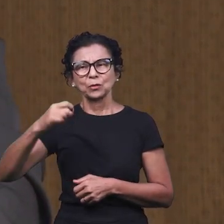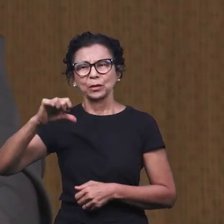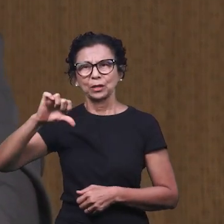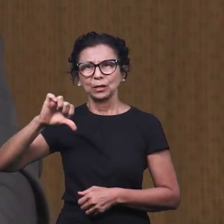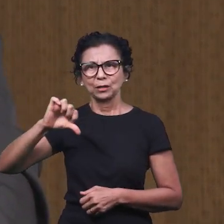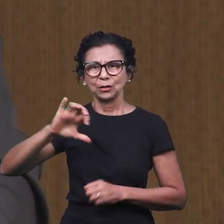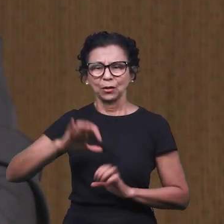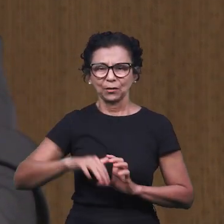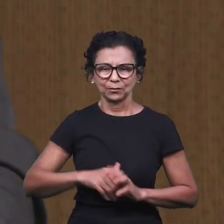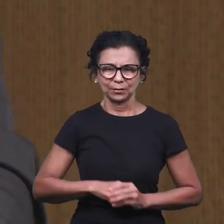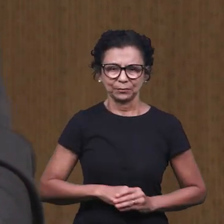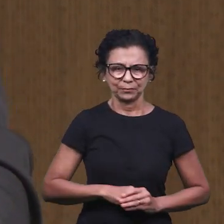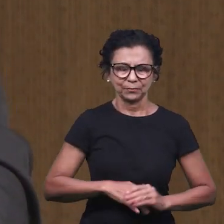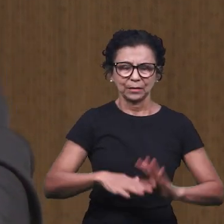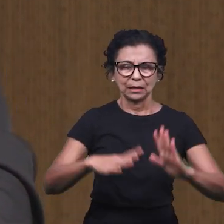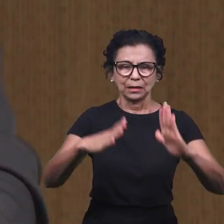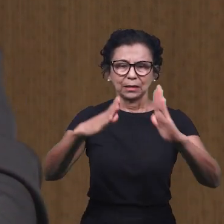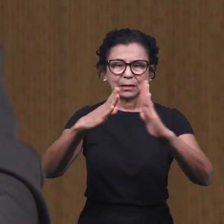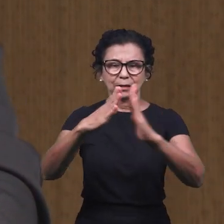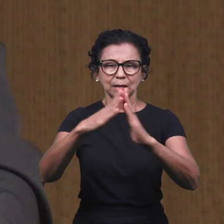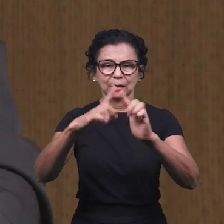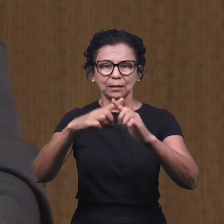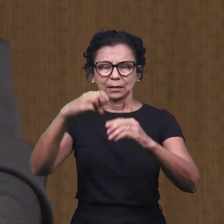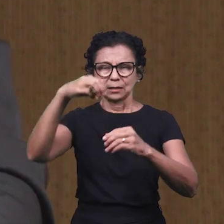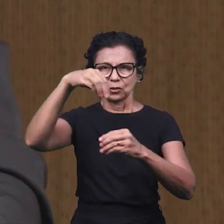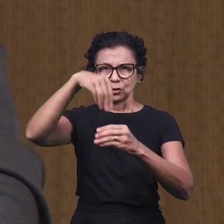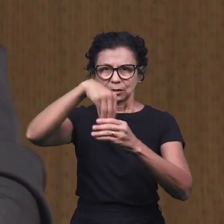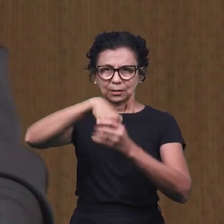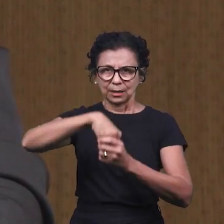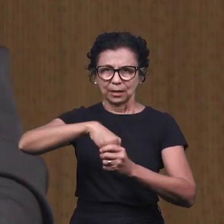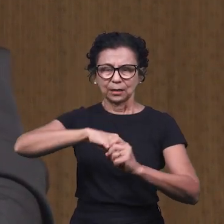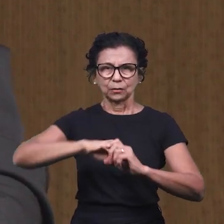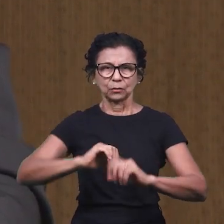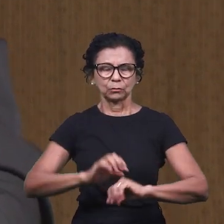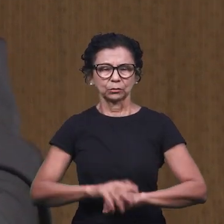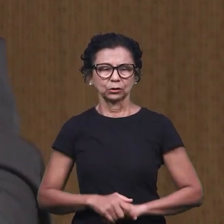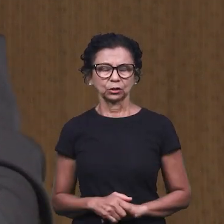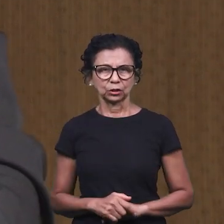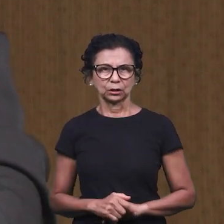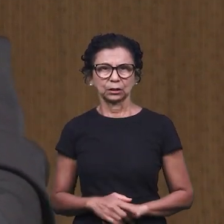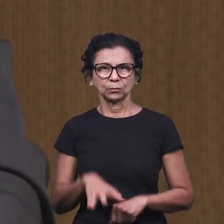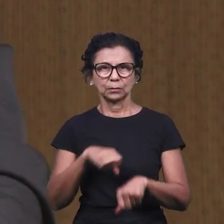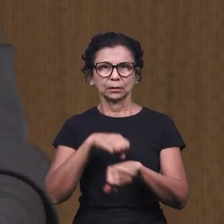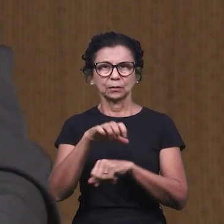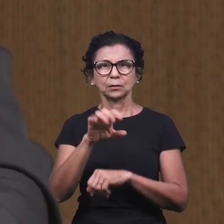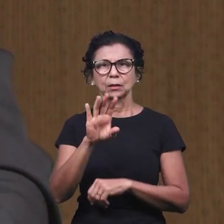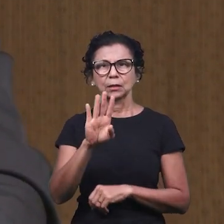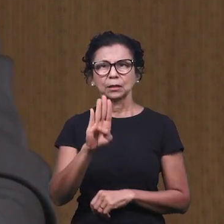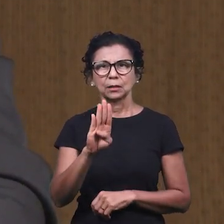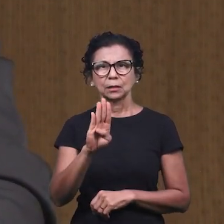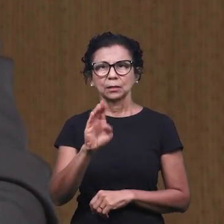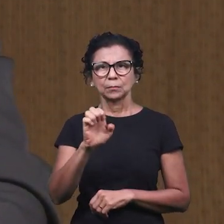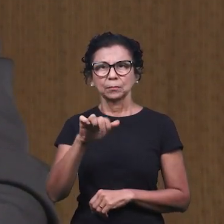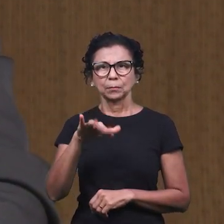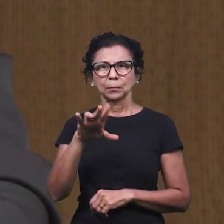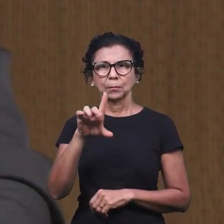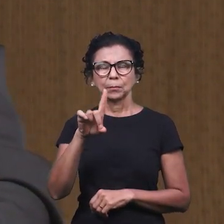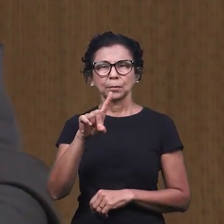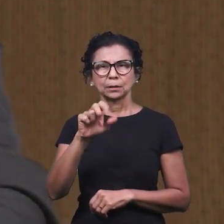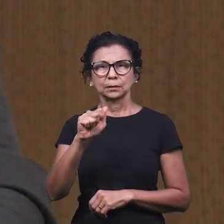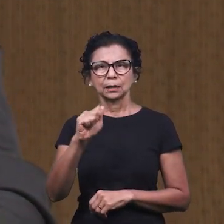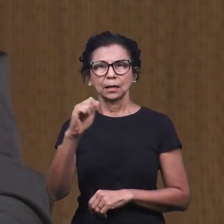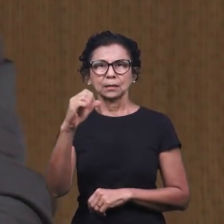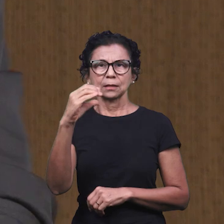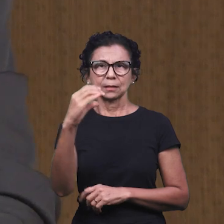mais, digamos assim, mais reservado. Ele não é privado, ele é aberto. Mas só quem sabe